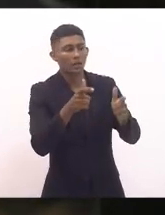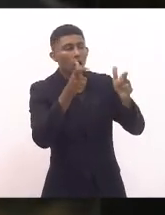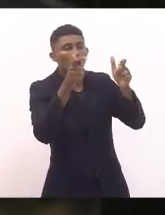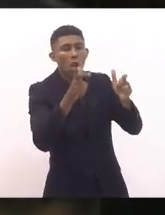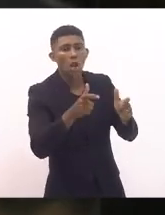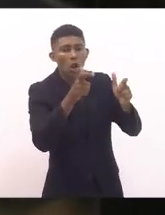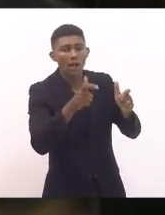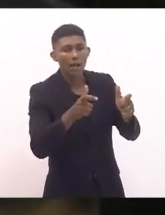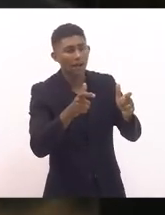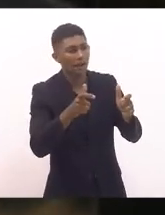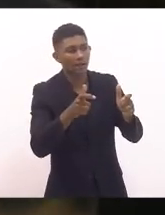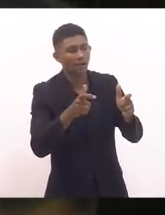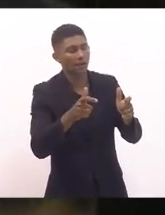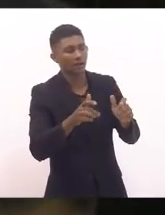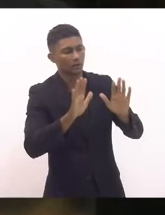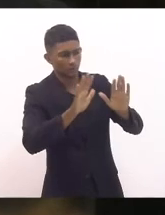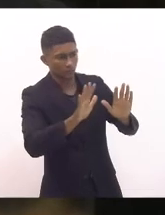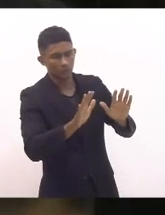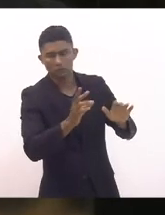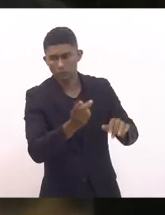postos para acompanhar